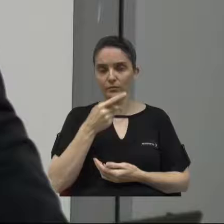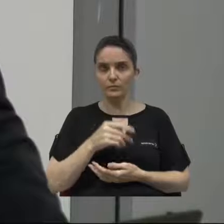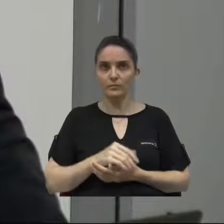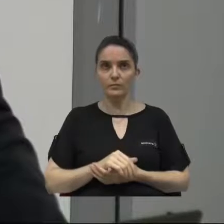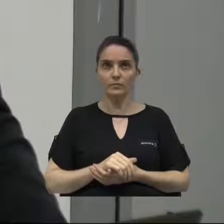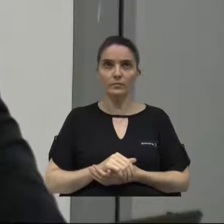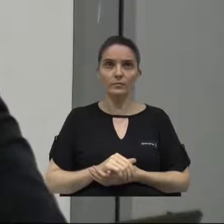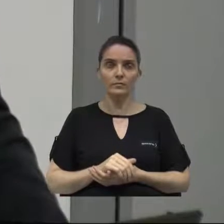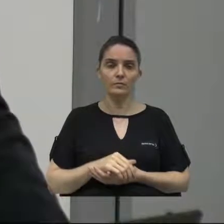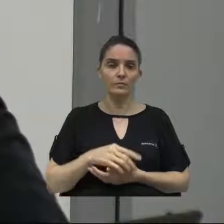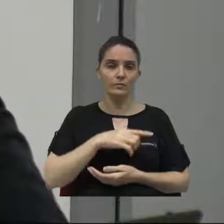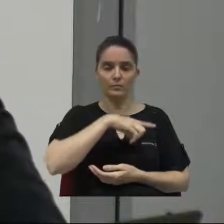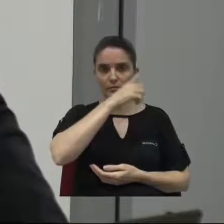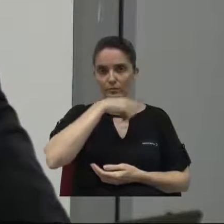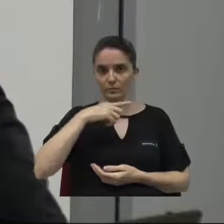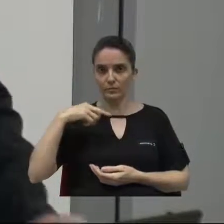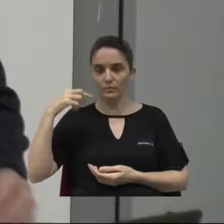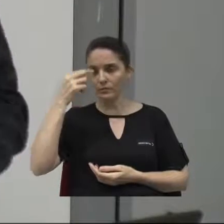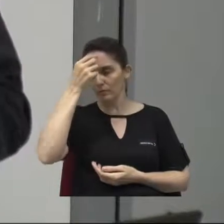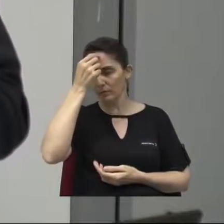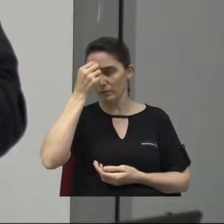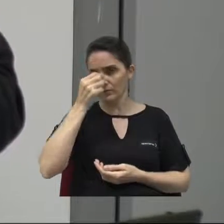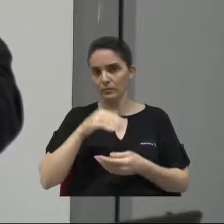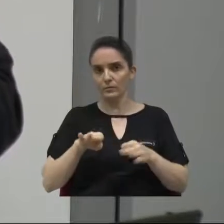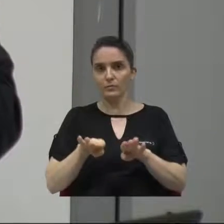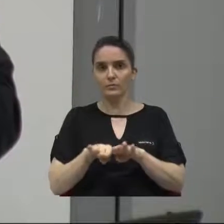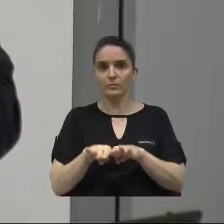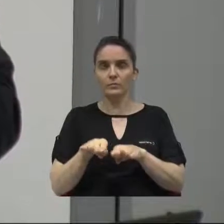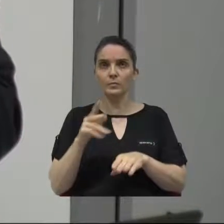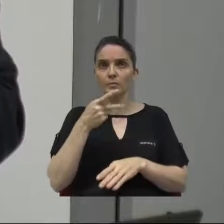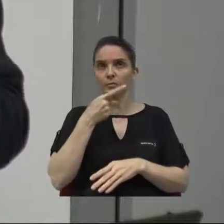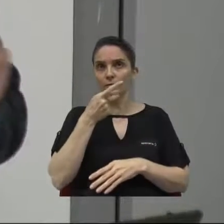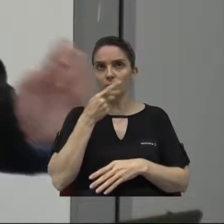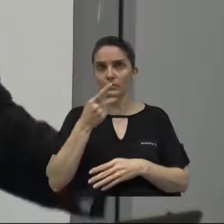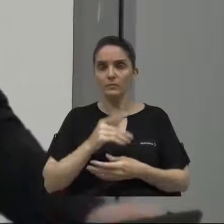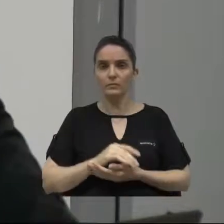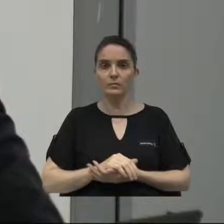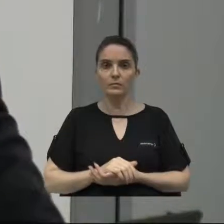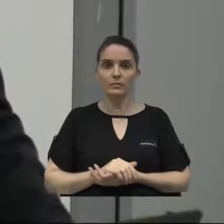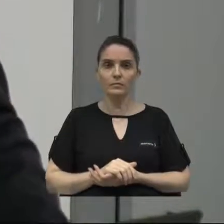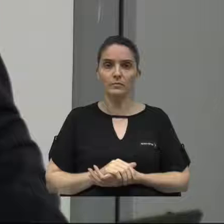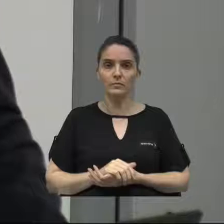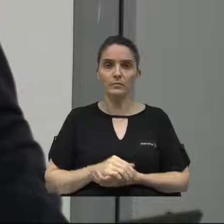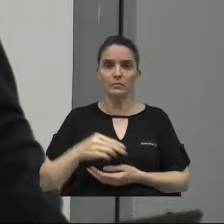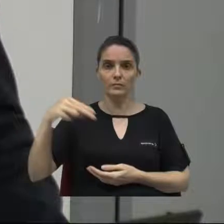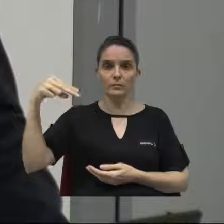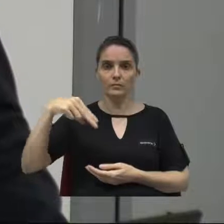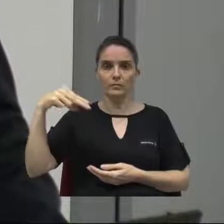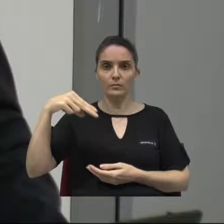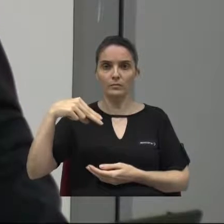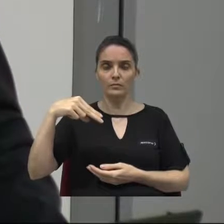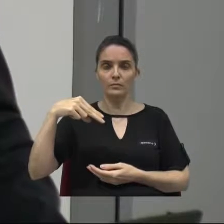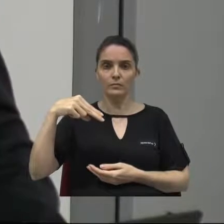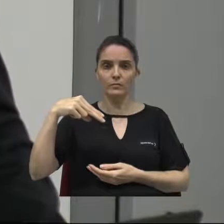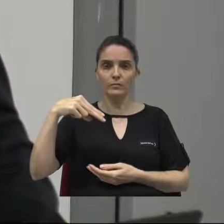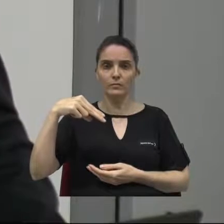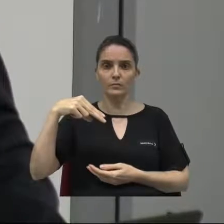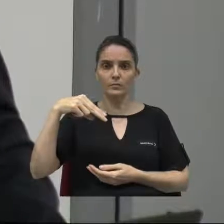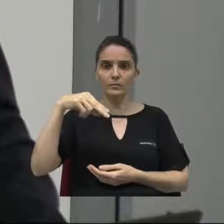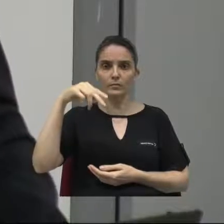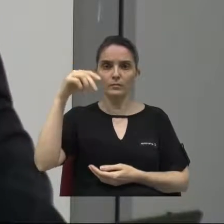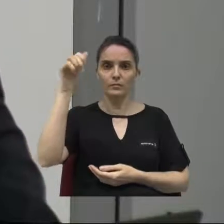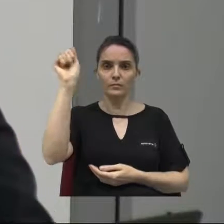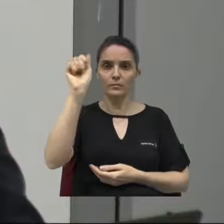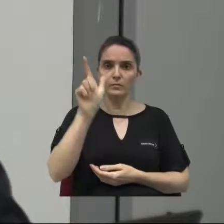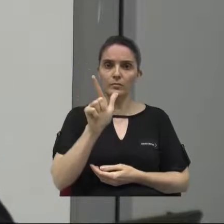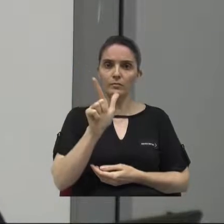colegas, doutora Mayra, doutor Rafael, é para falarmos do Novembro Azul. A